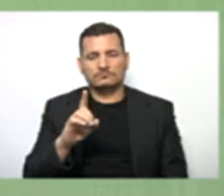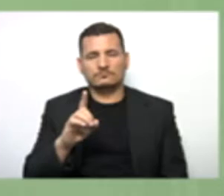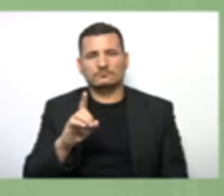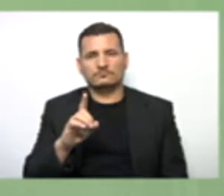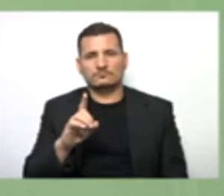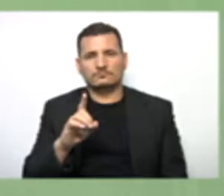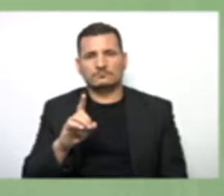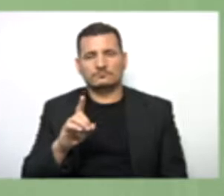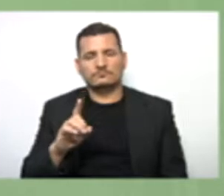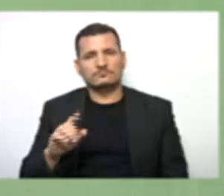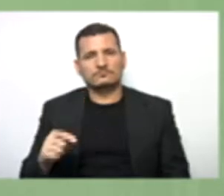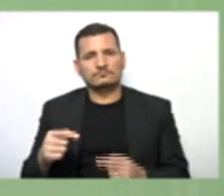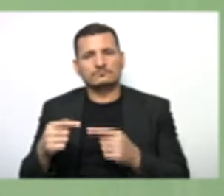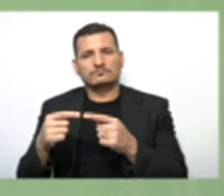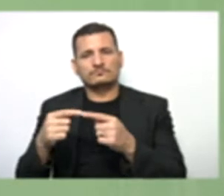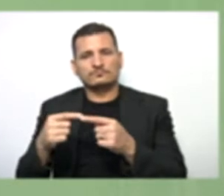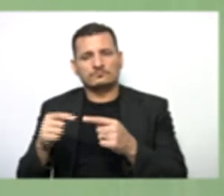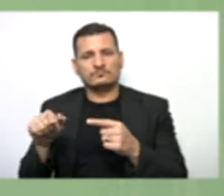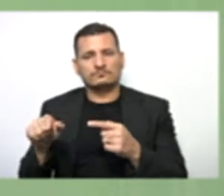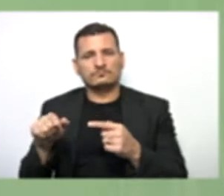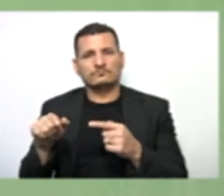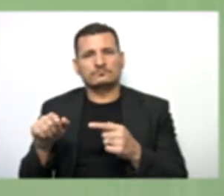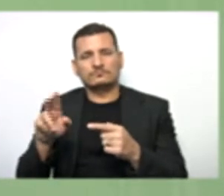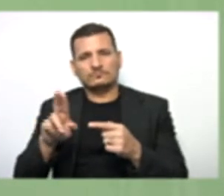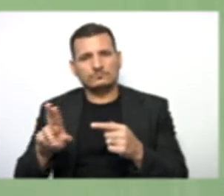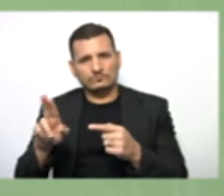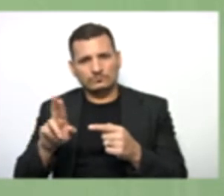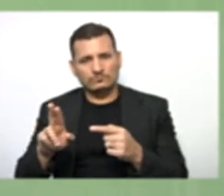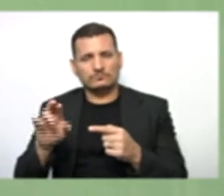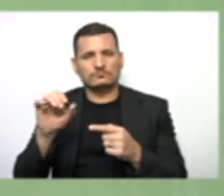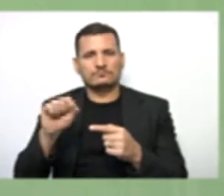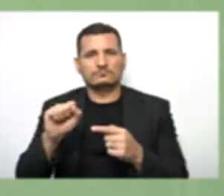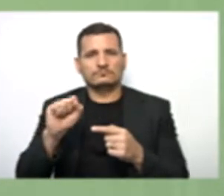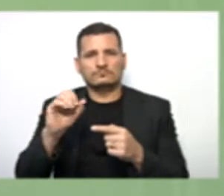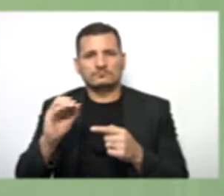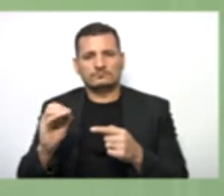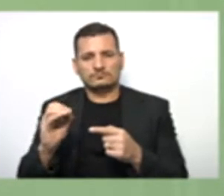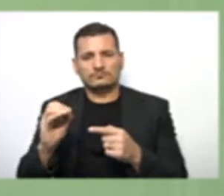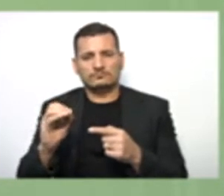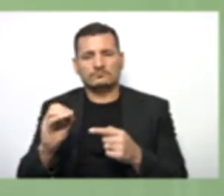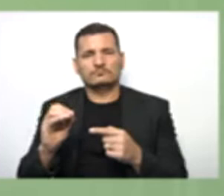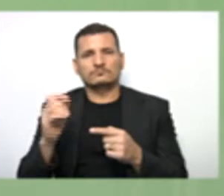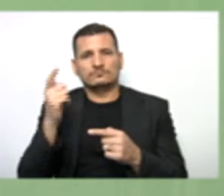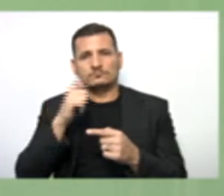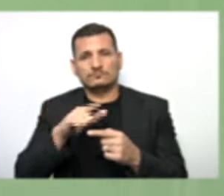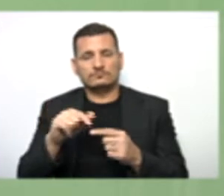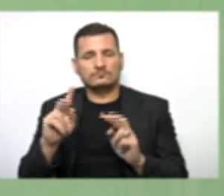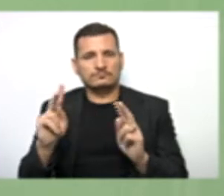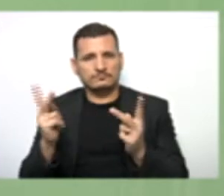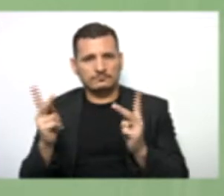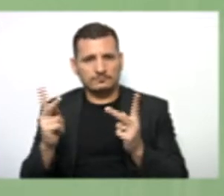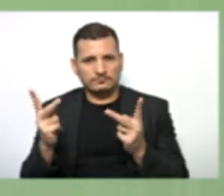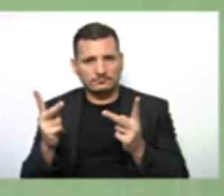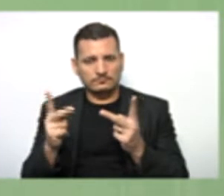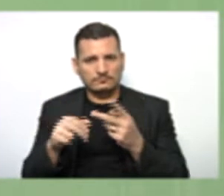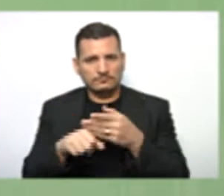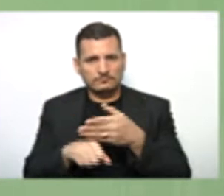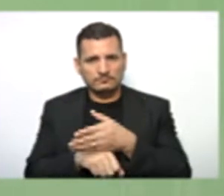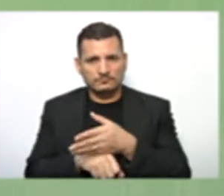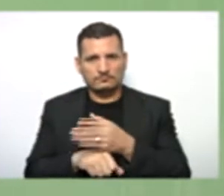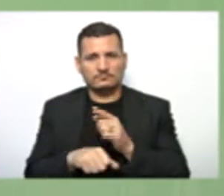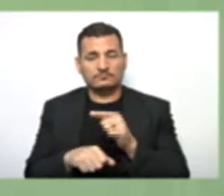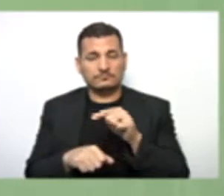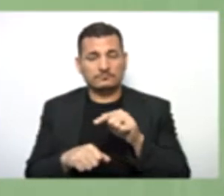as funções do sistema operacional para acesso ao hardware, ok? Então, nessa etapa